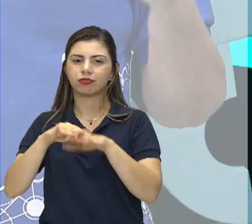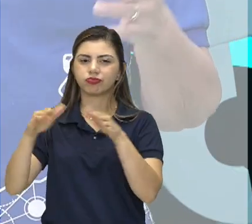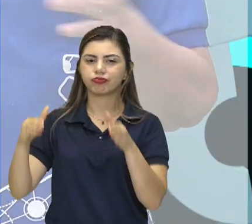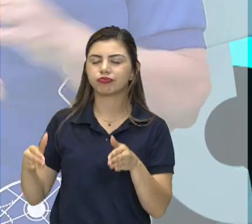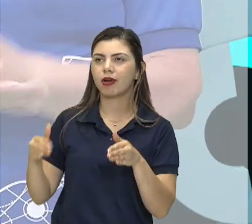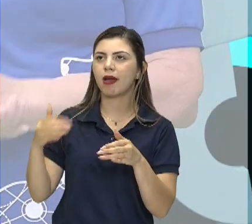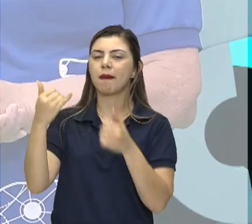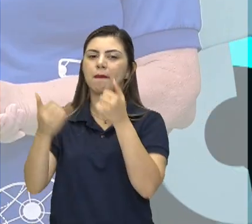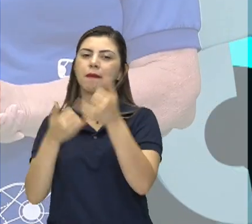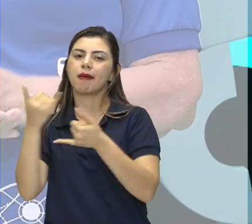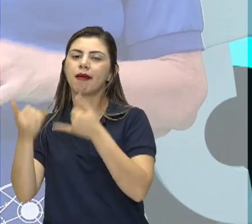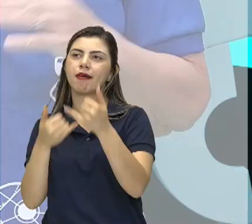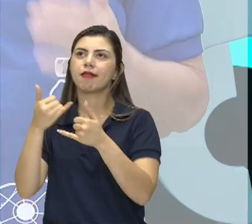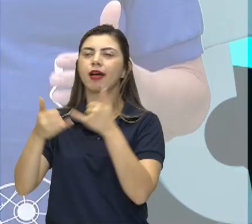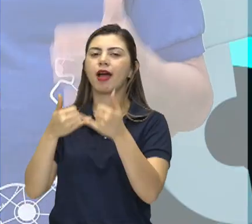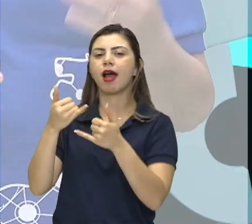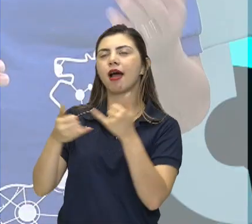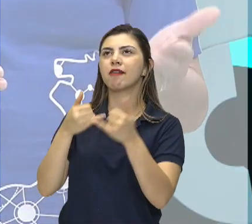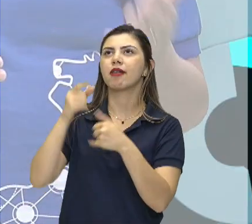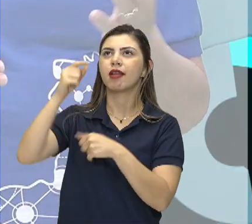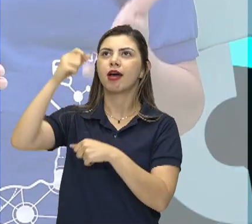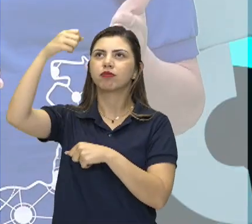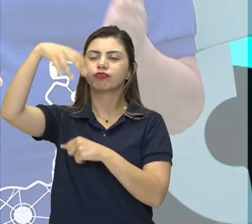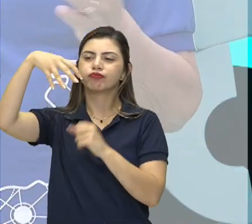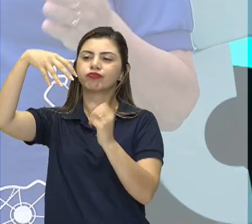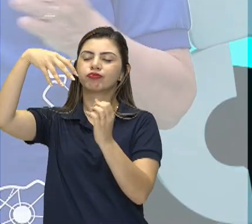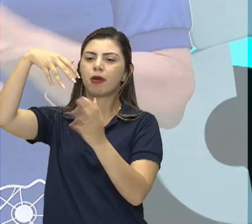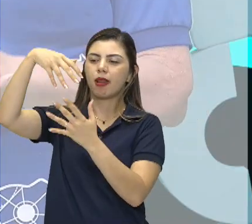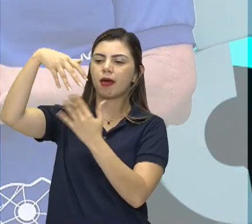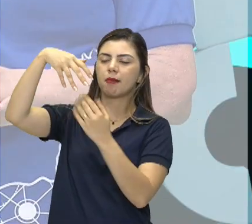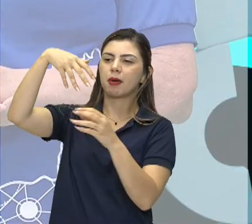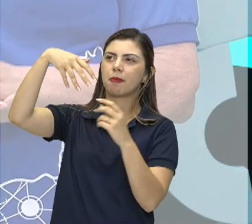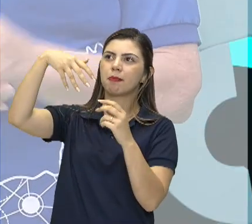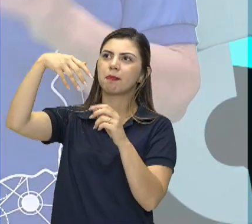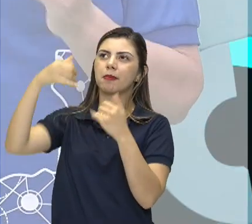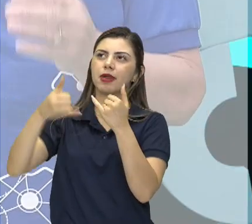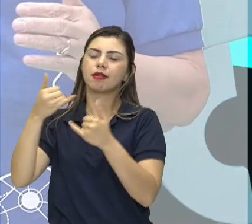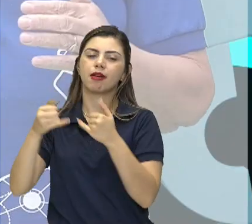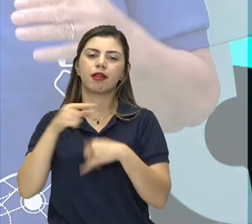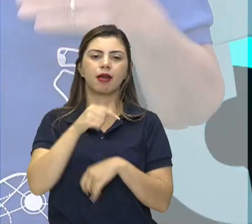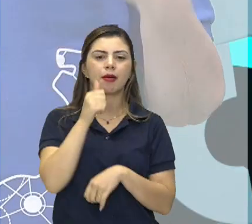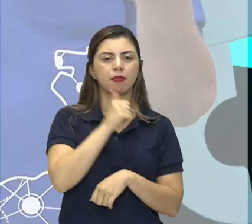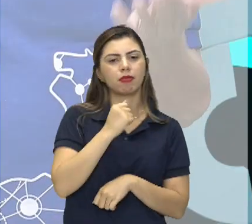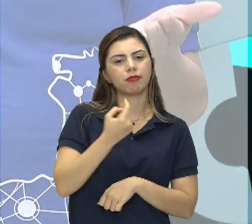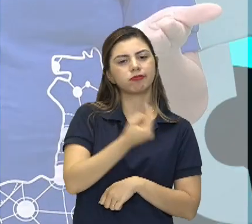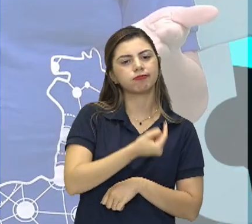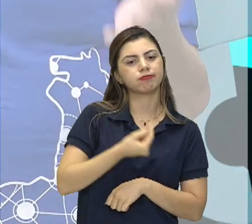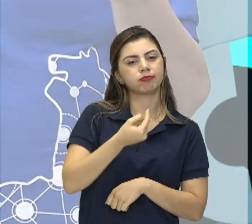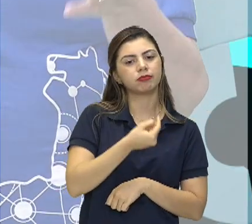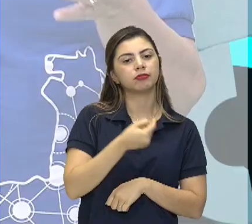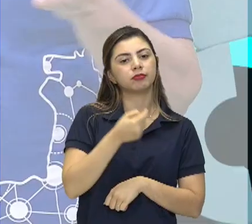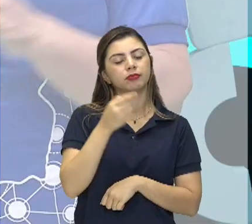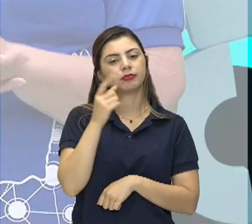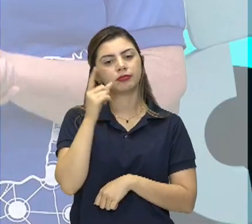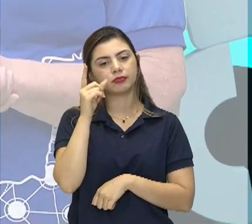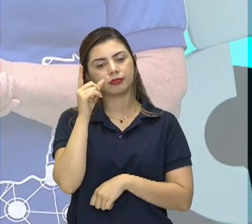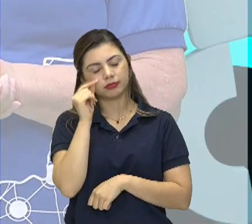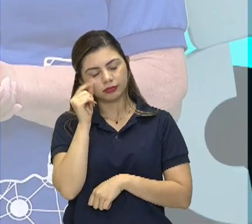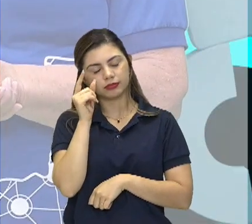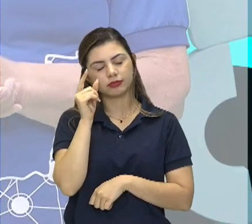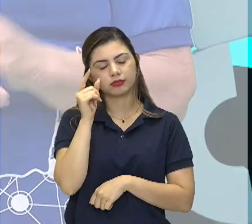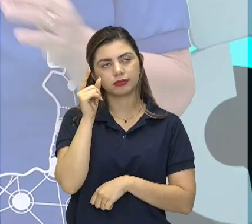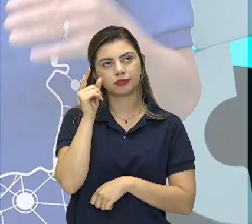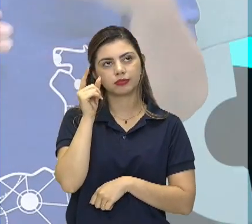lustre que balançava. E ela continua ali, na sua casa. Os olhos se fechavam e o sono